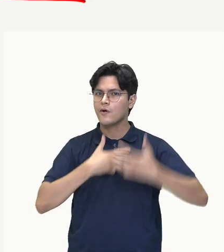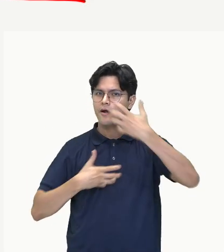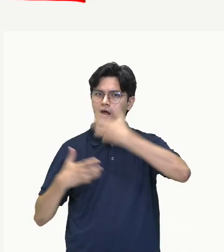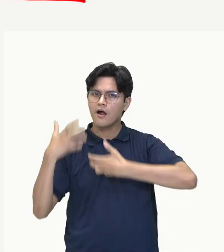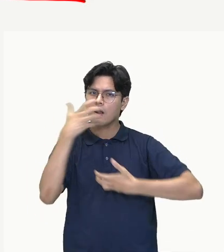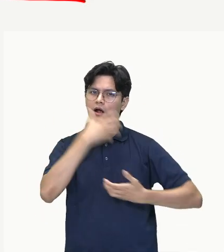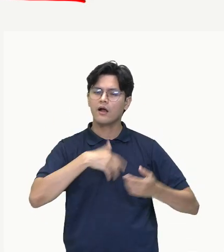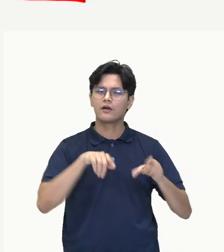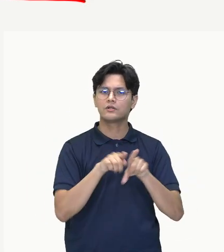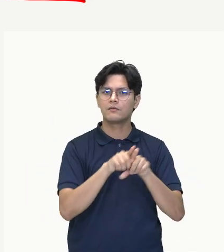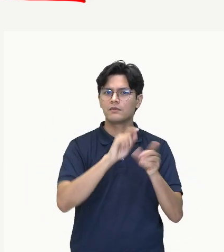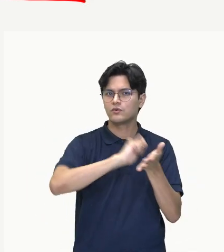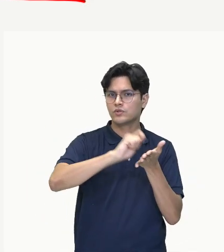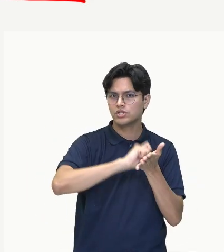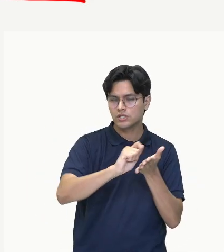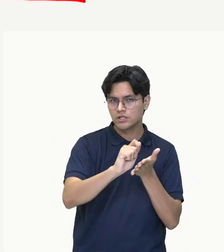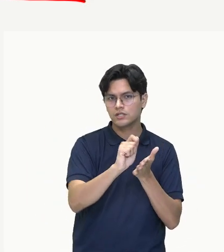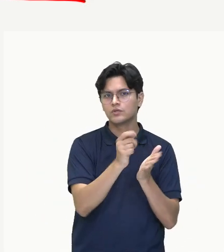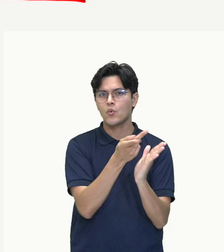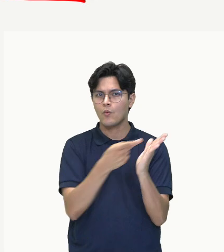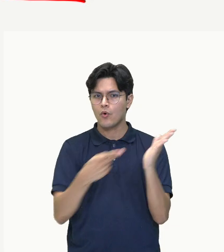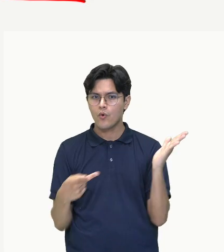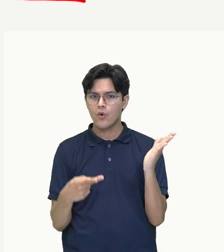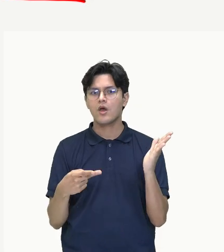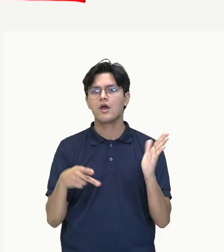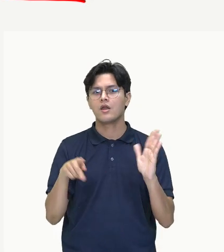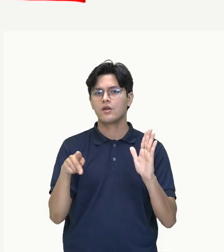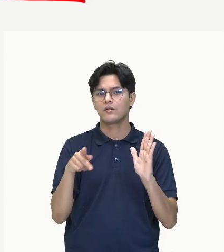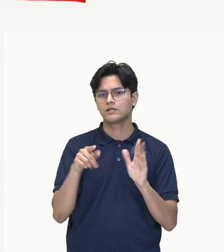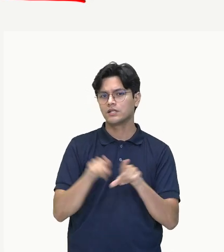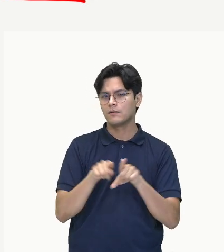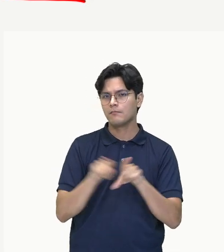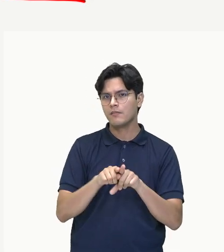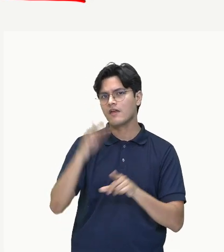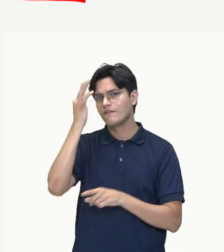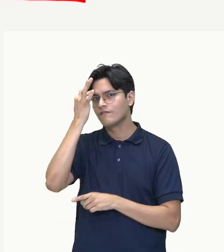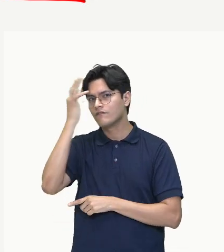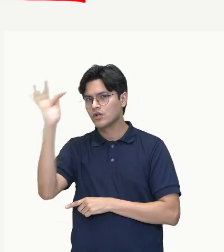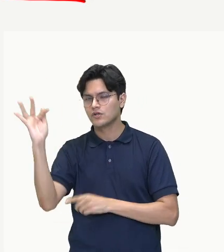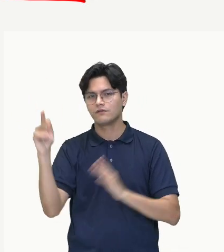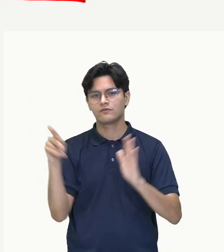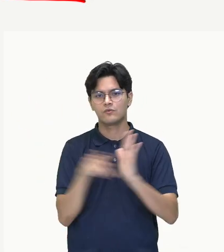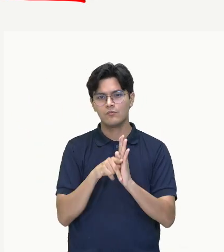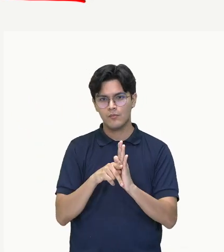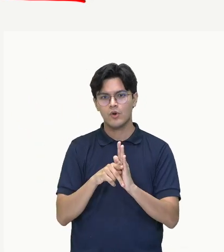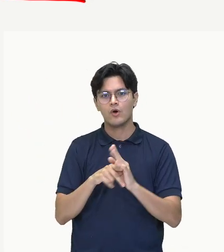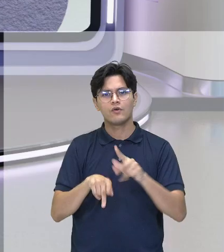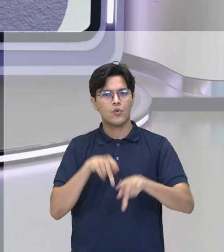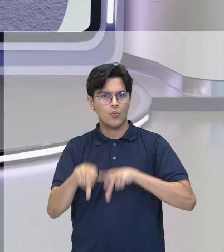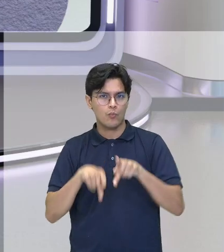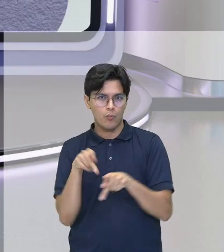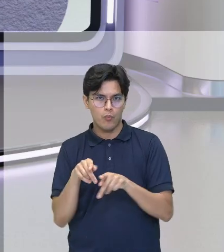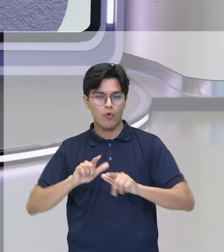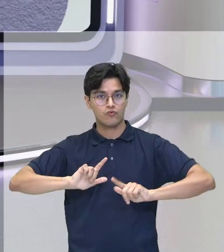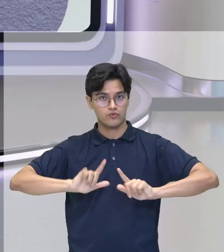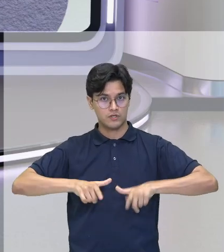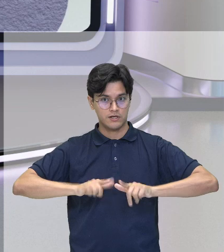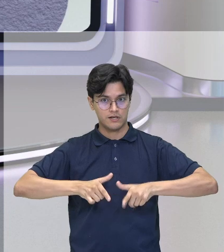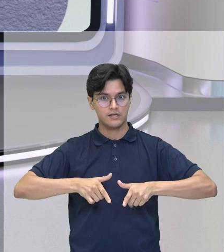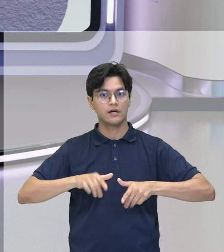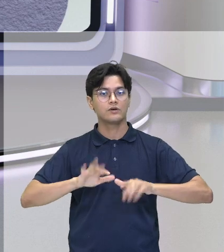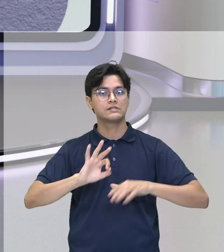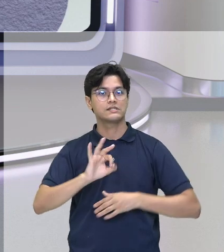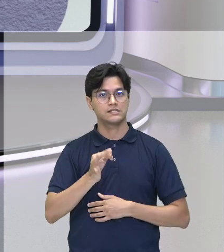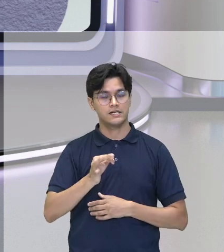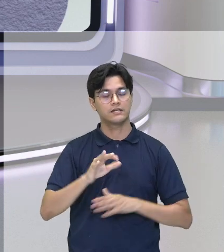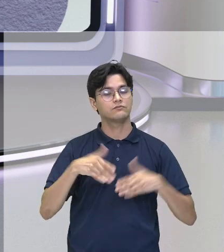filosóficos e históricos do judaísmo e do povo de Israel, ok? Isso aqui, então, a gente deu uma